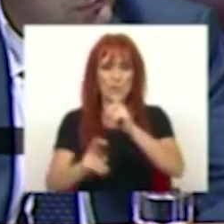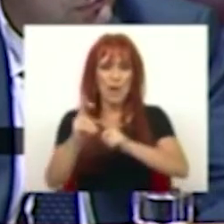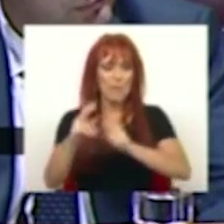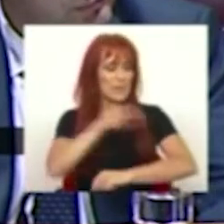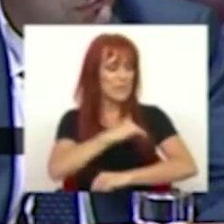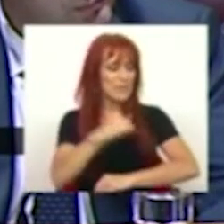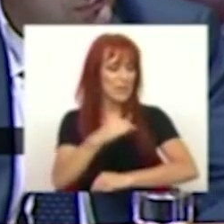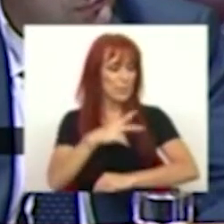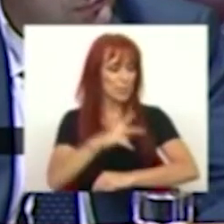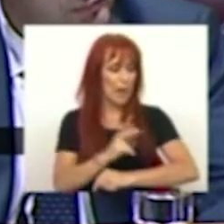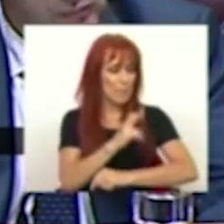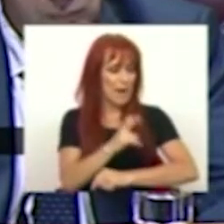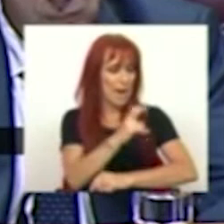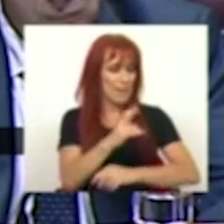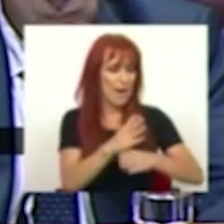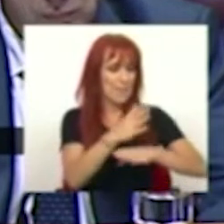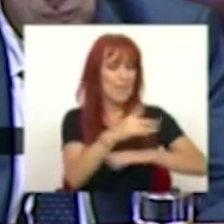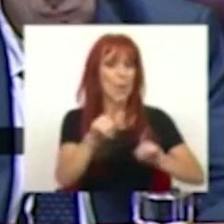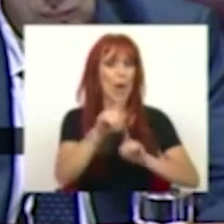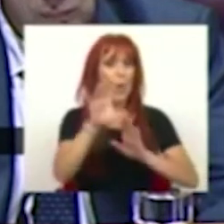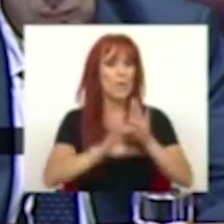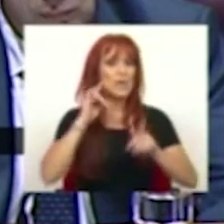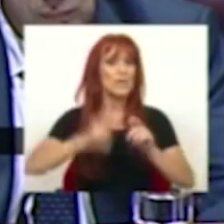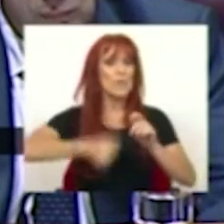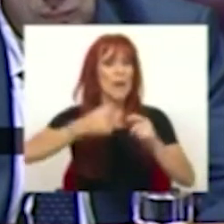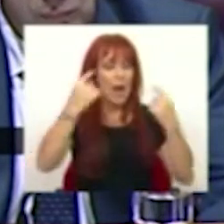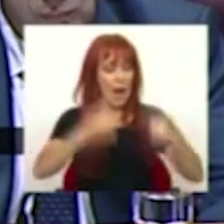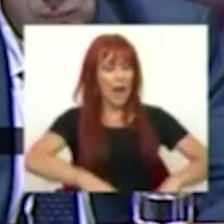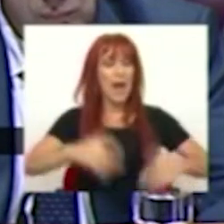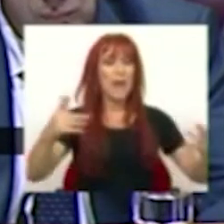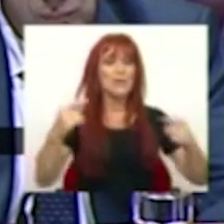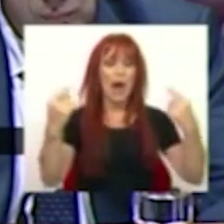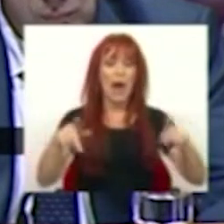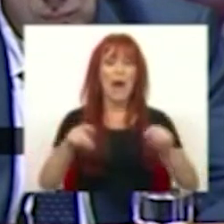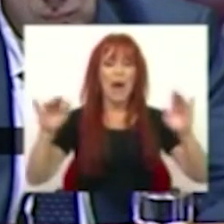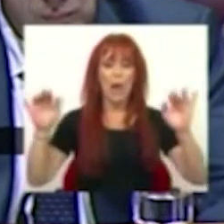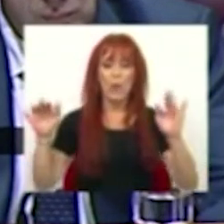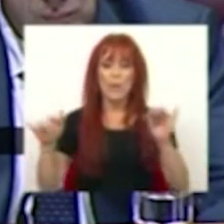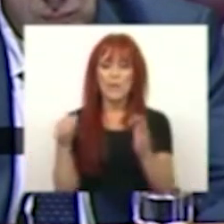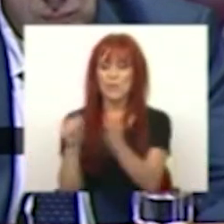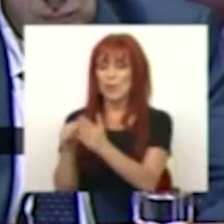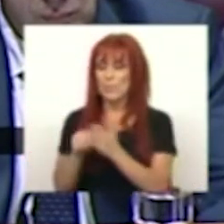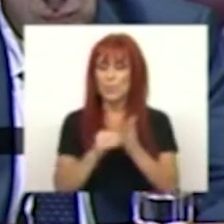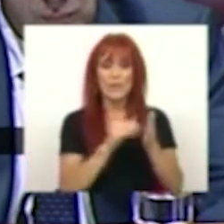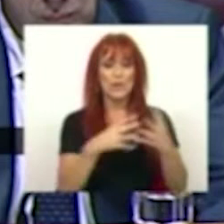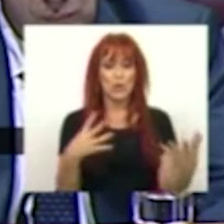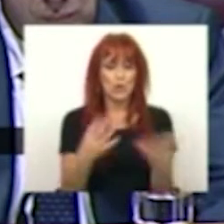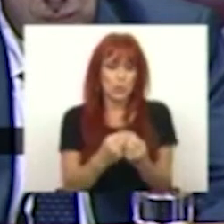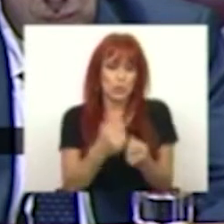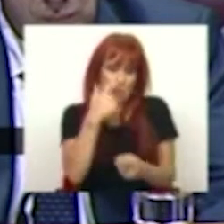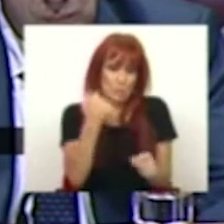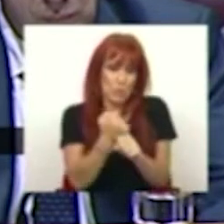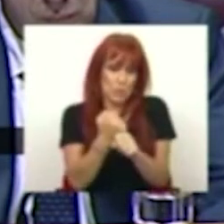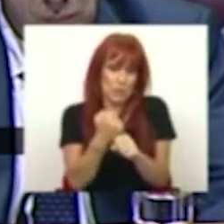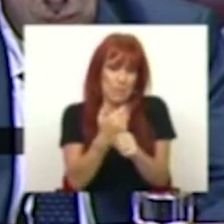salário mínimo nacional como condição fundamental para haver uma redução da pobreza junto de quem